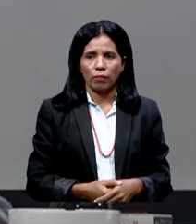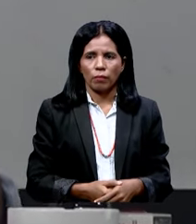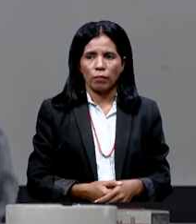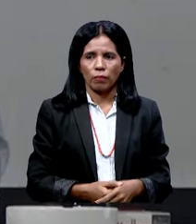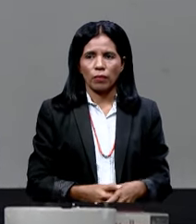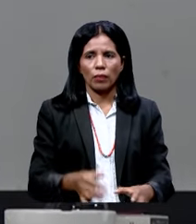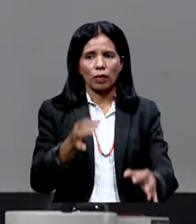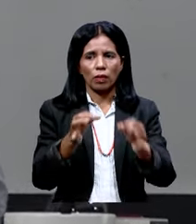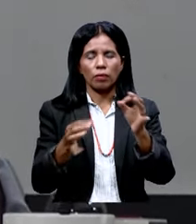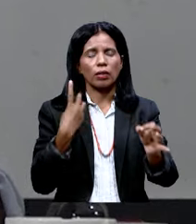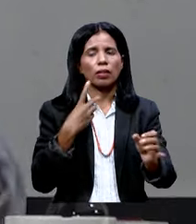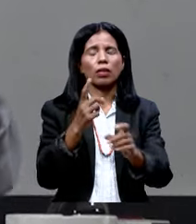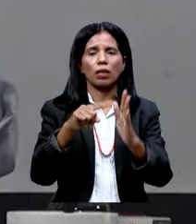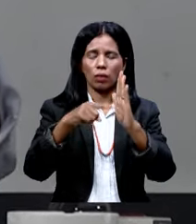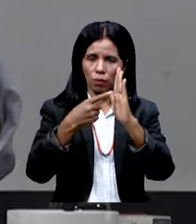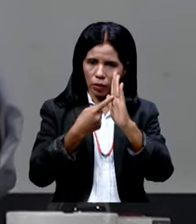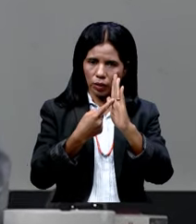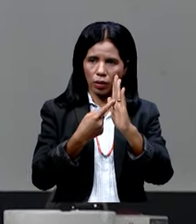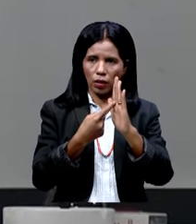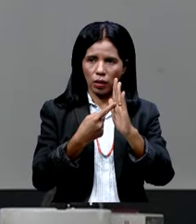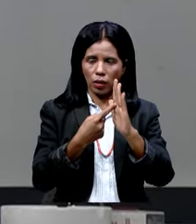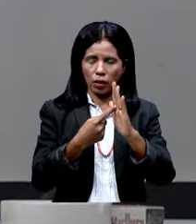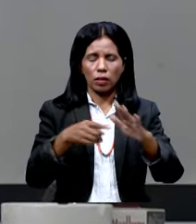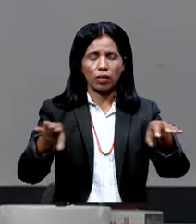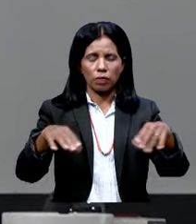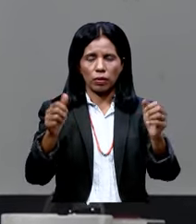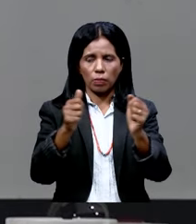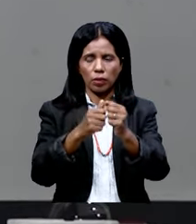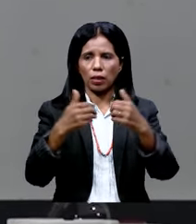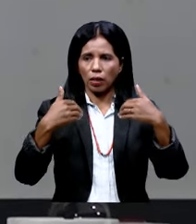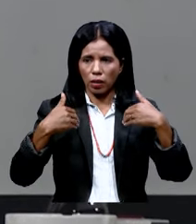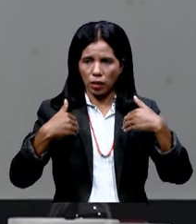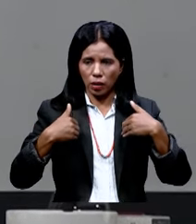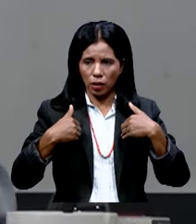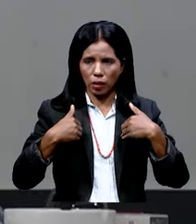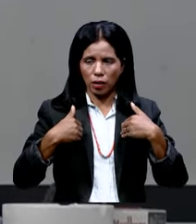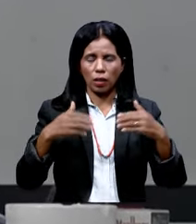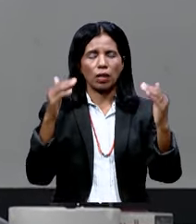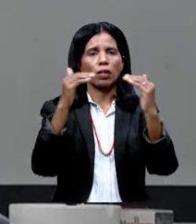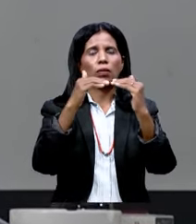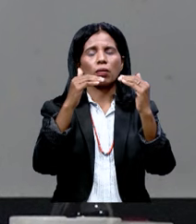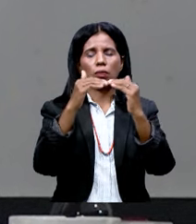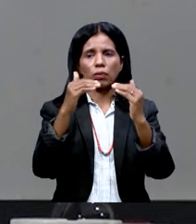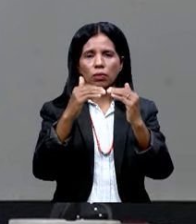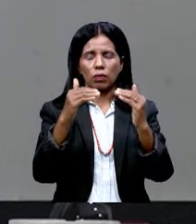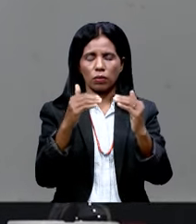Quando ainda estava o careque, governo local, saímos Assembleia Local.